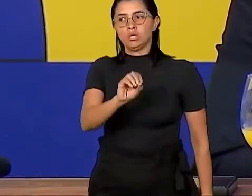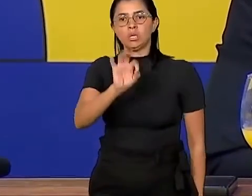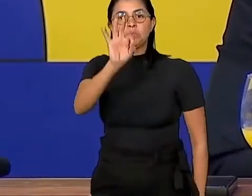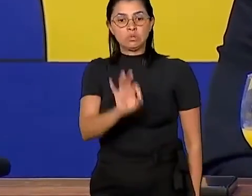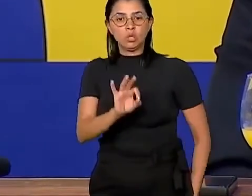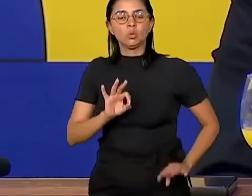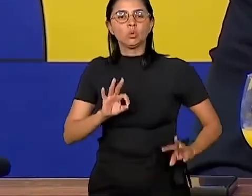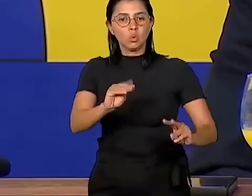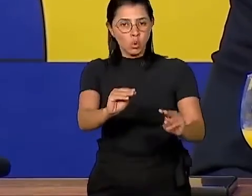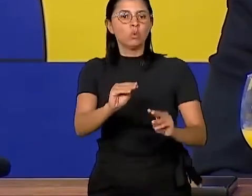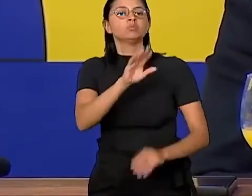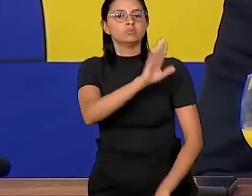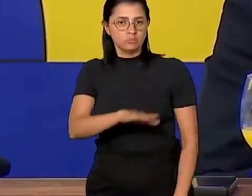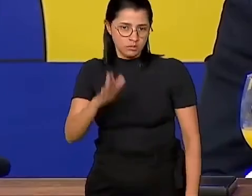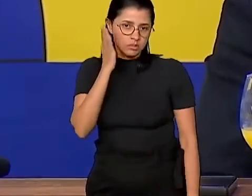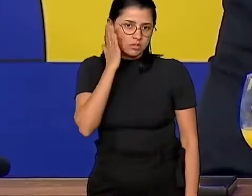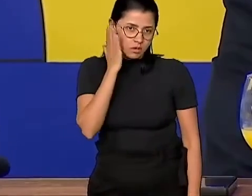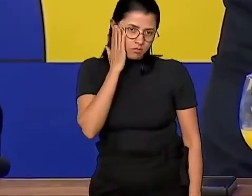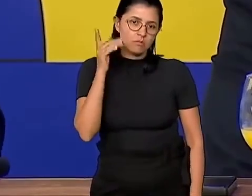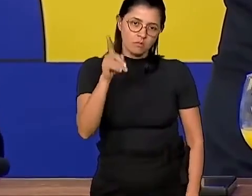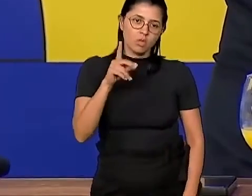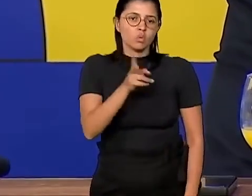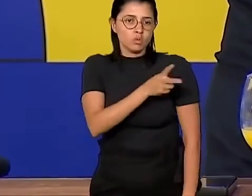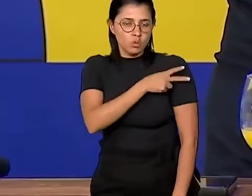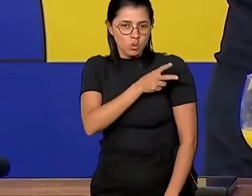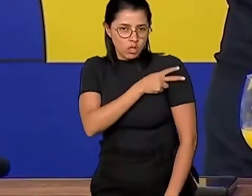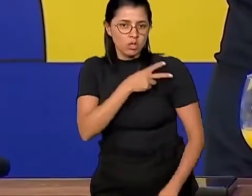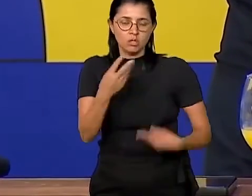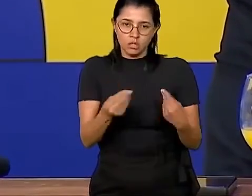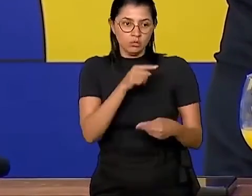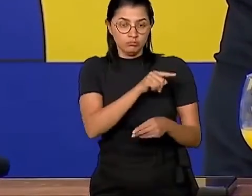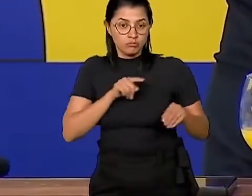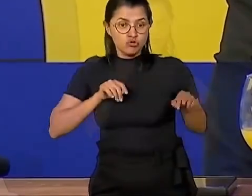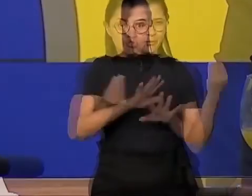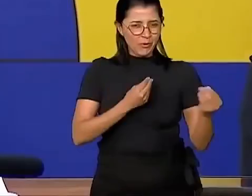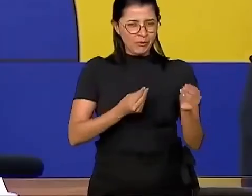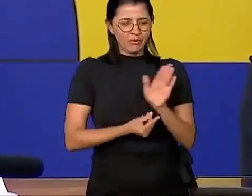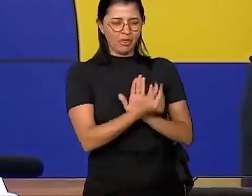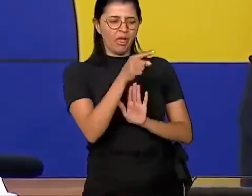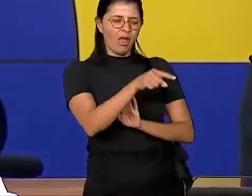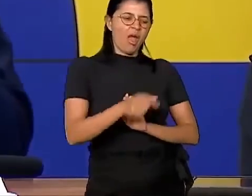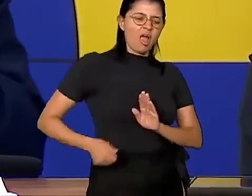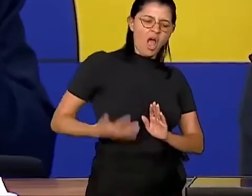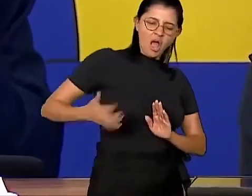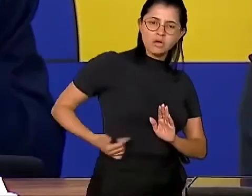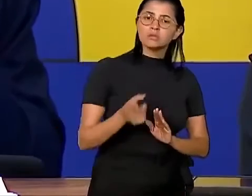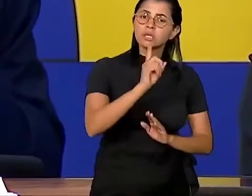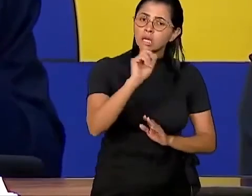das crianças, no 2º ano do ensino fundamental, totalmente alfabetizada. A educação